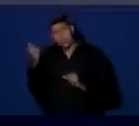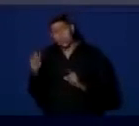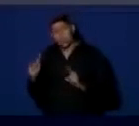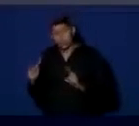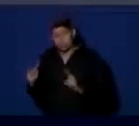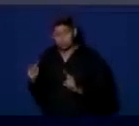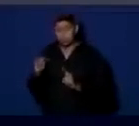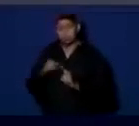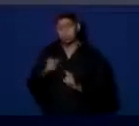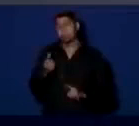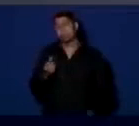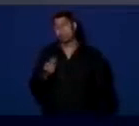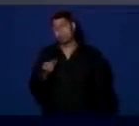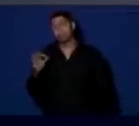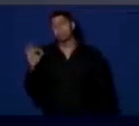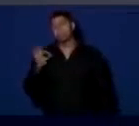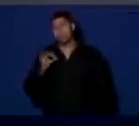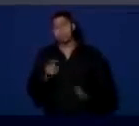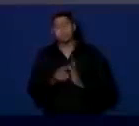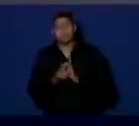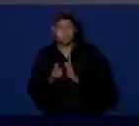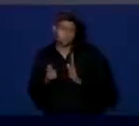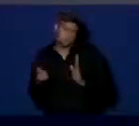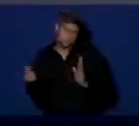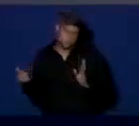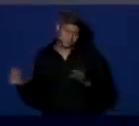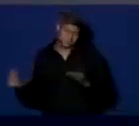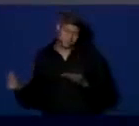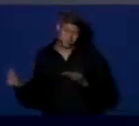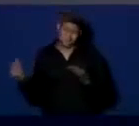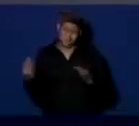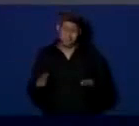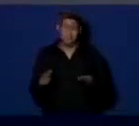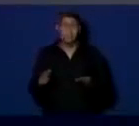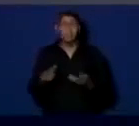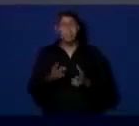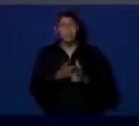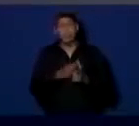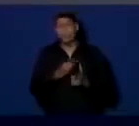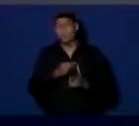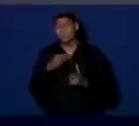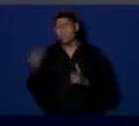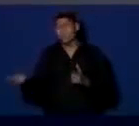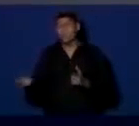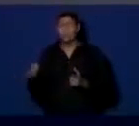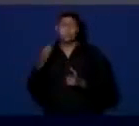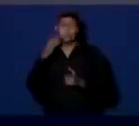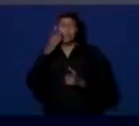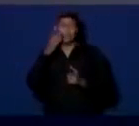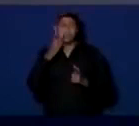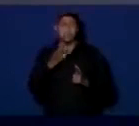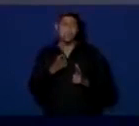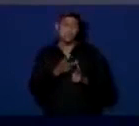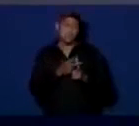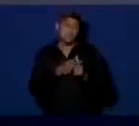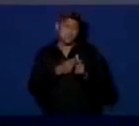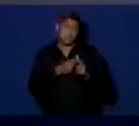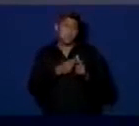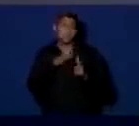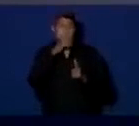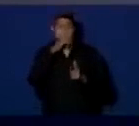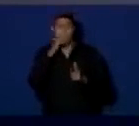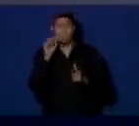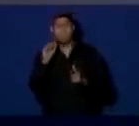métrica, de 60% do PIB, né? E Lula entregou para Dilma uma dívida bruta menos